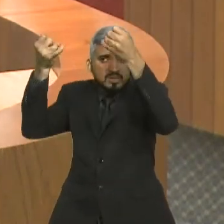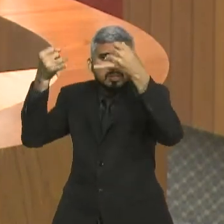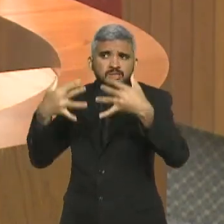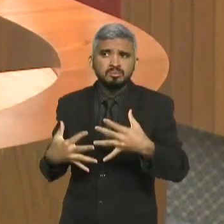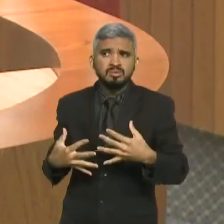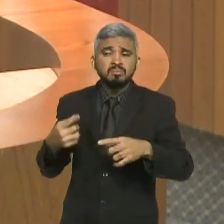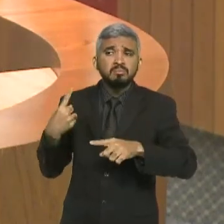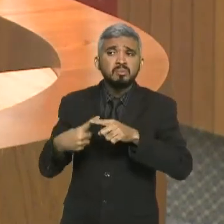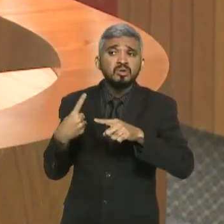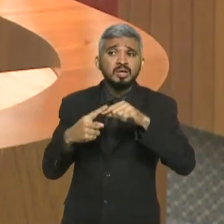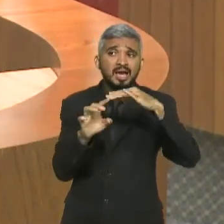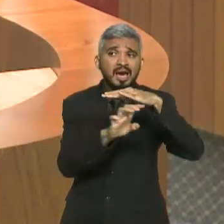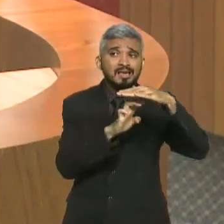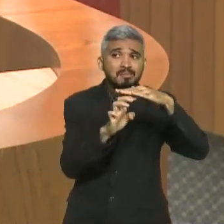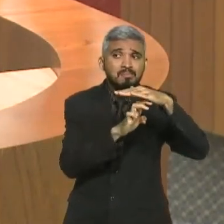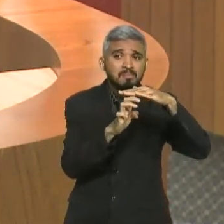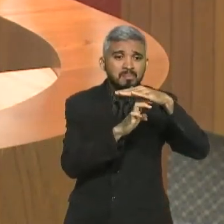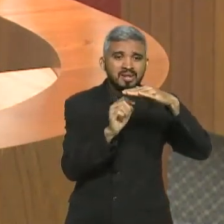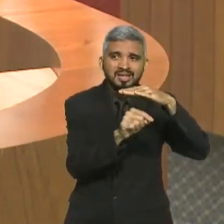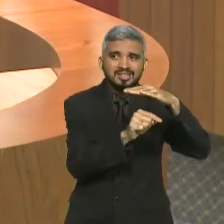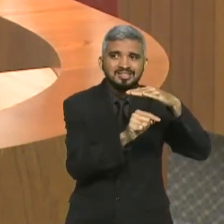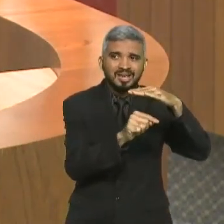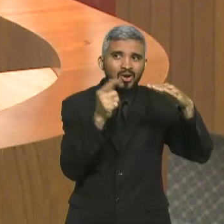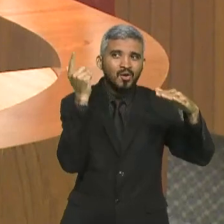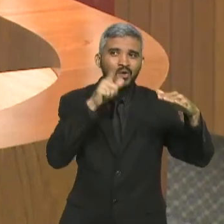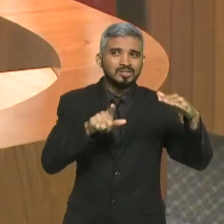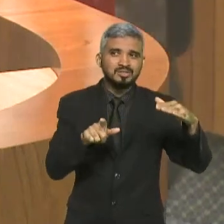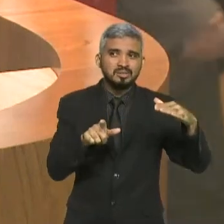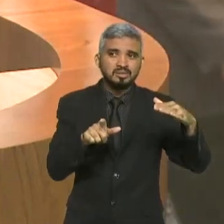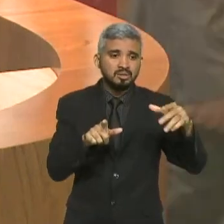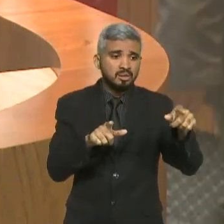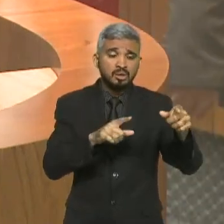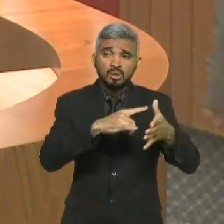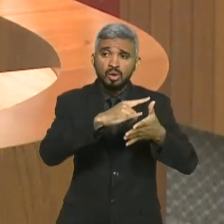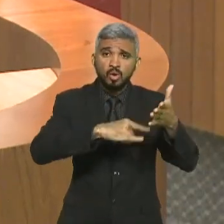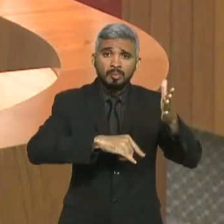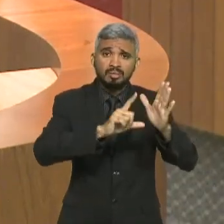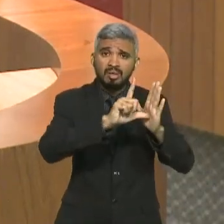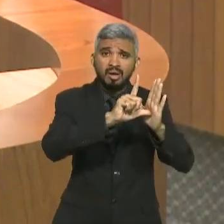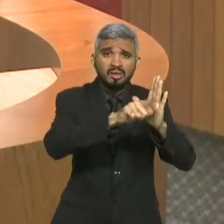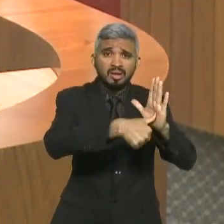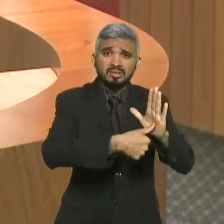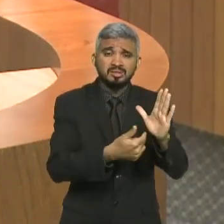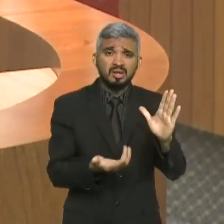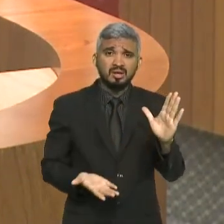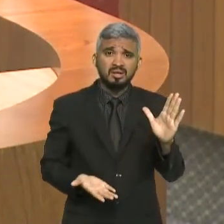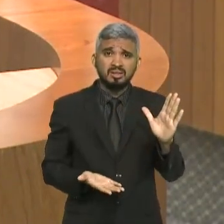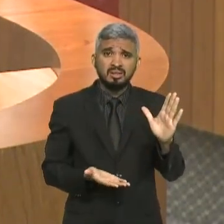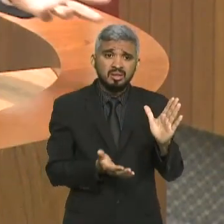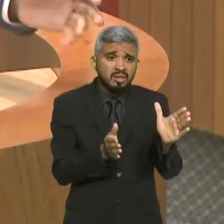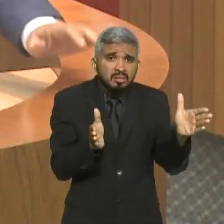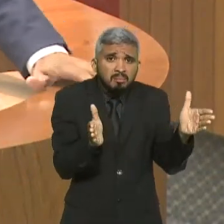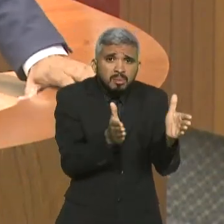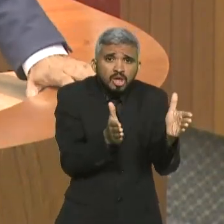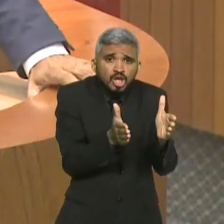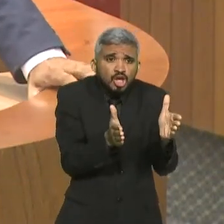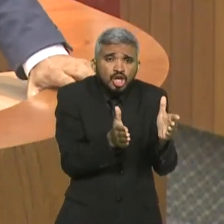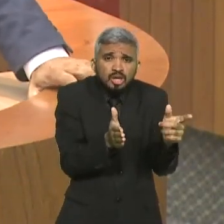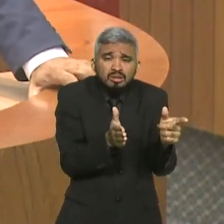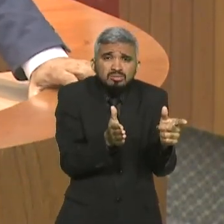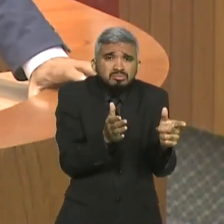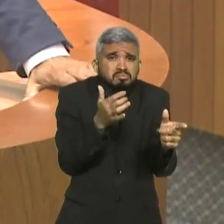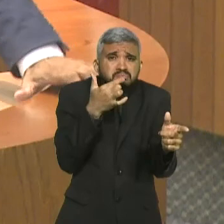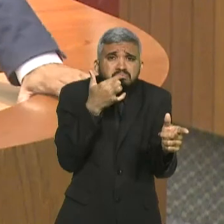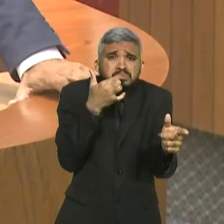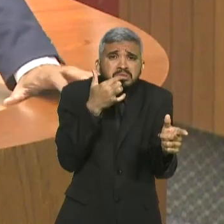está habilitada, mesmo tendo a documentação atrasada, capacidade só para 44 pessoas, não tendo